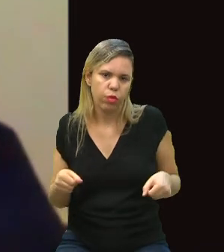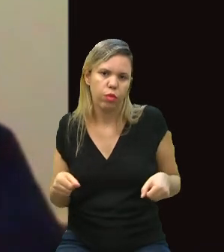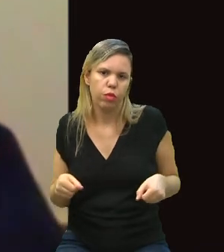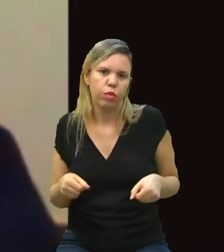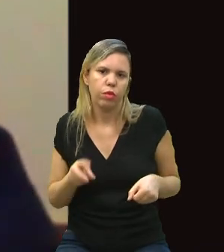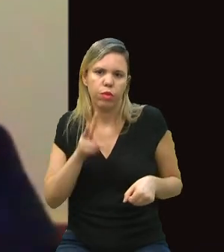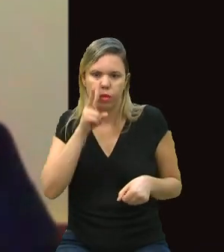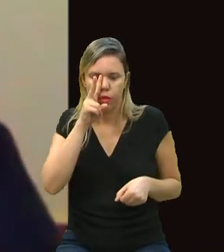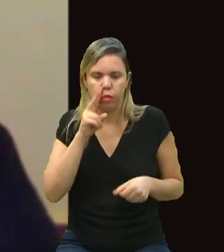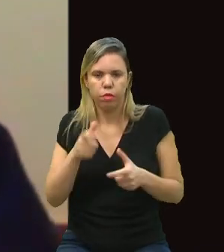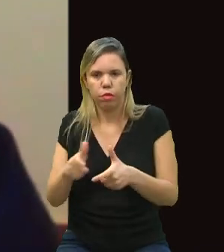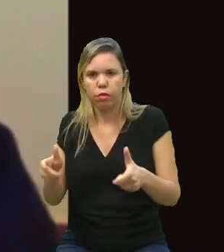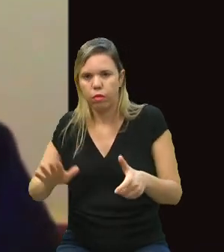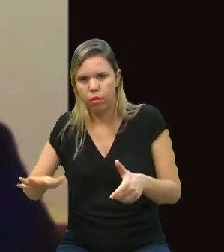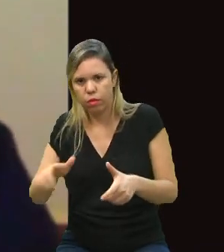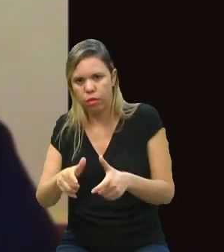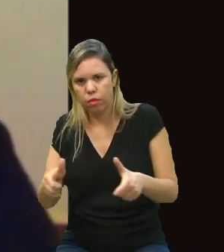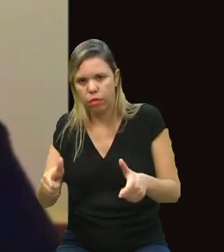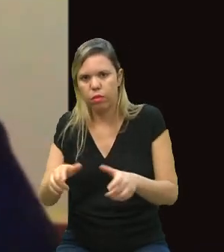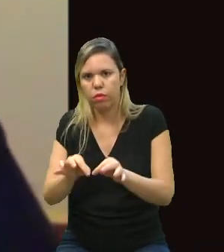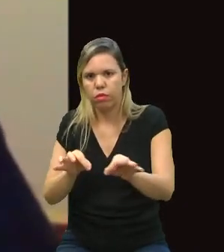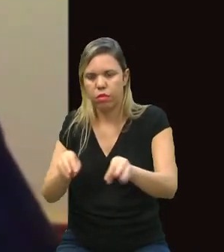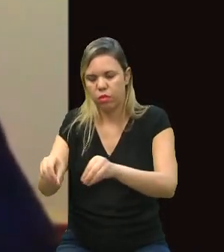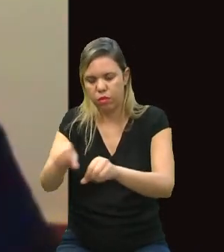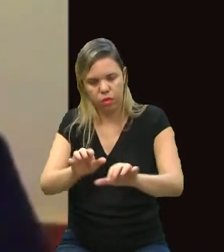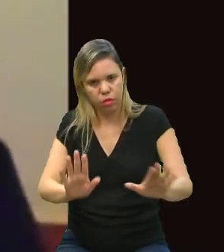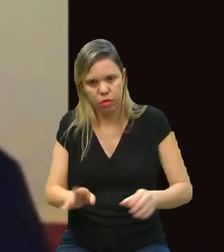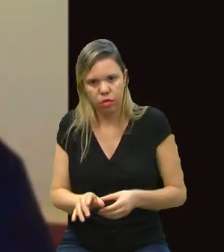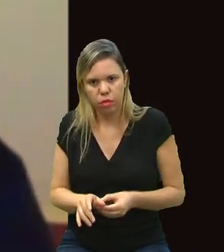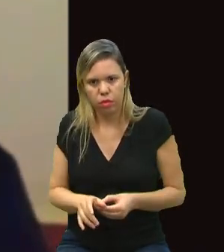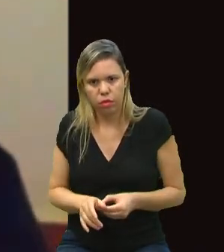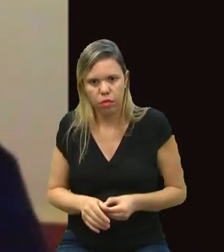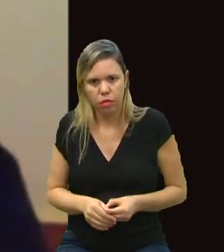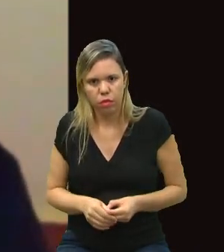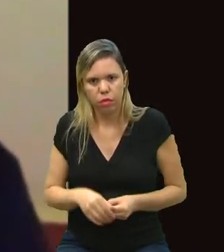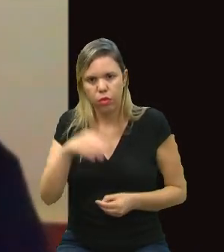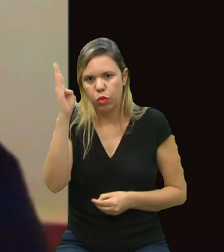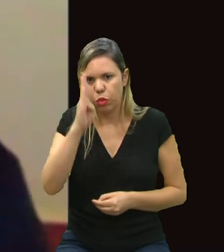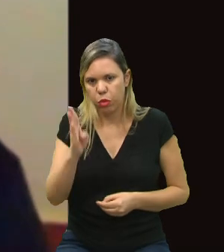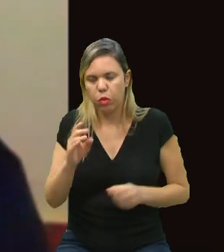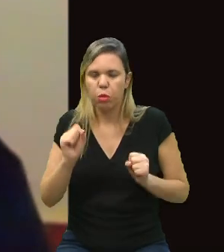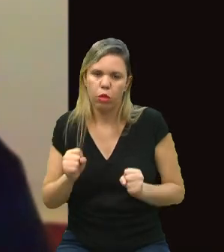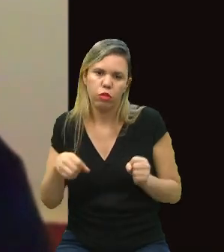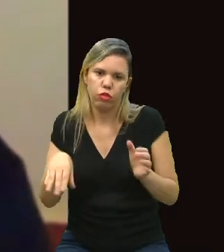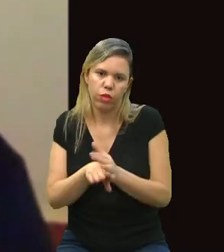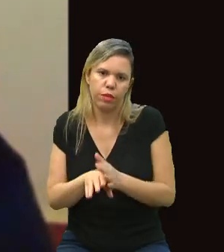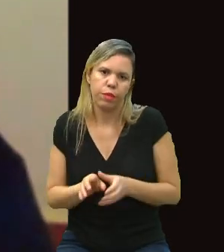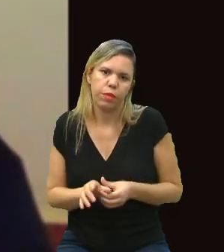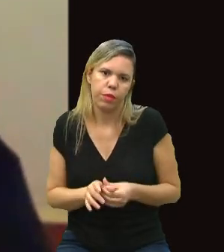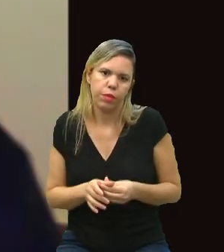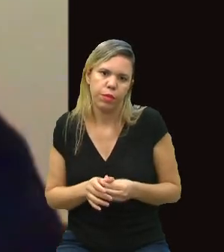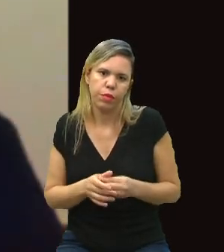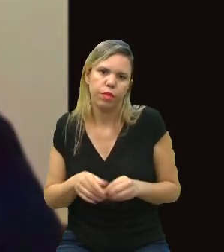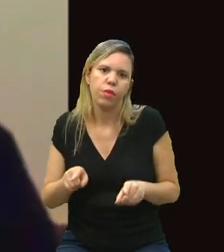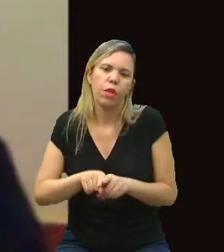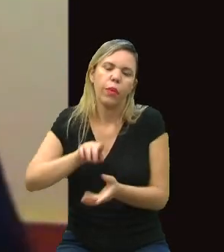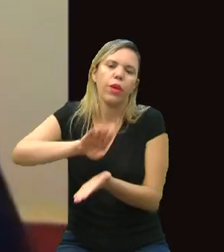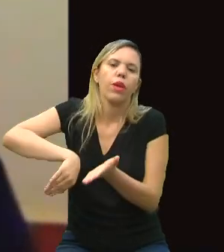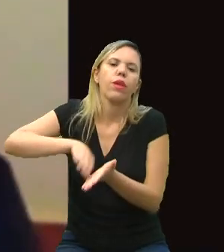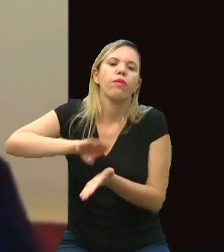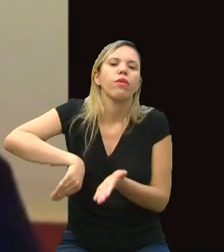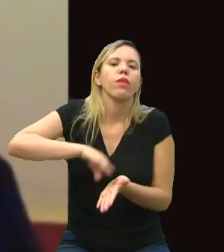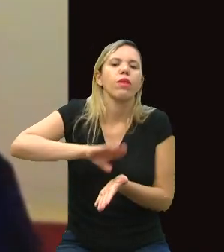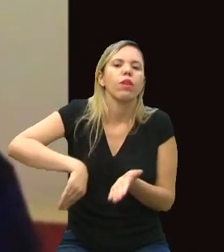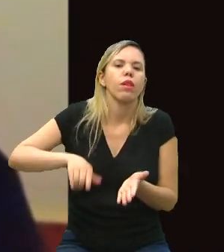Com isso, o Brasil pode chegar até a remover gás de efeito estufa da atmosfera, uma vez que tem